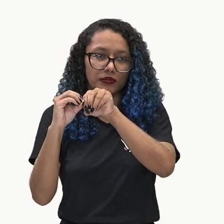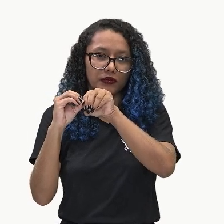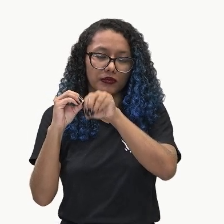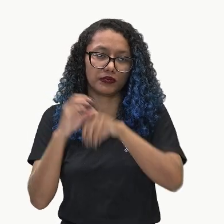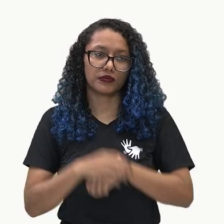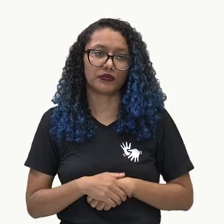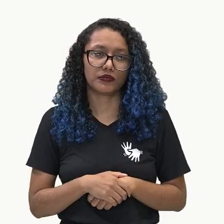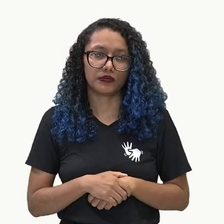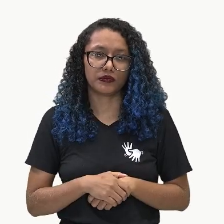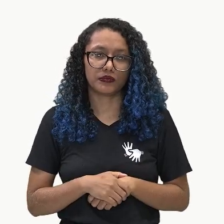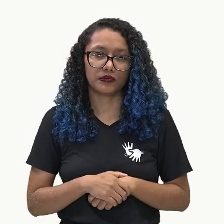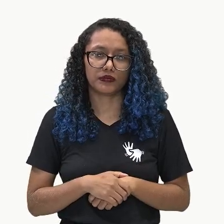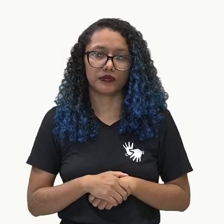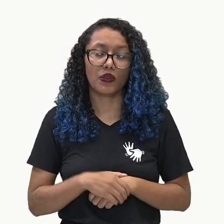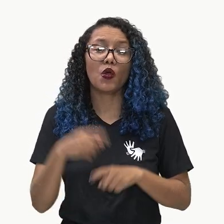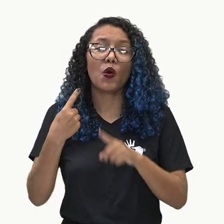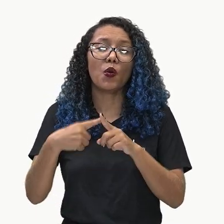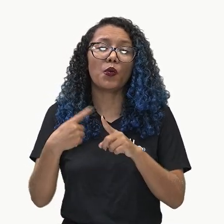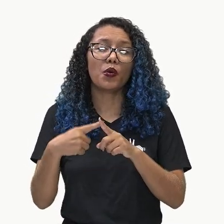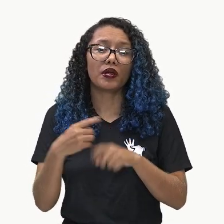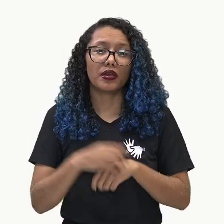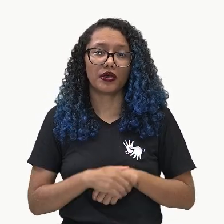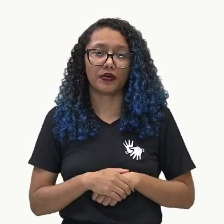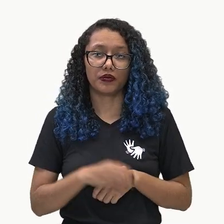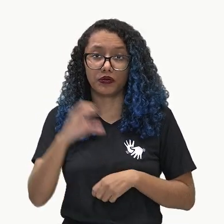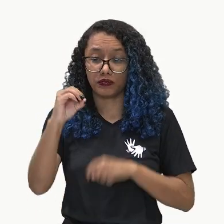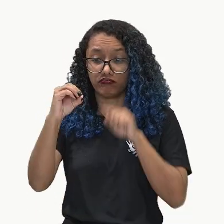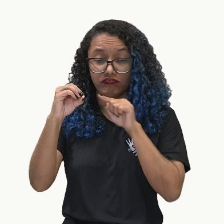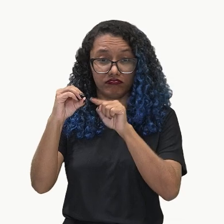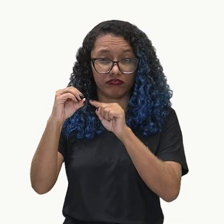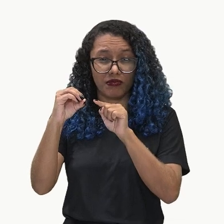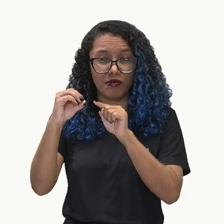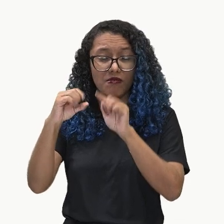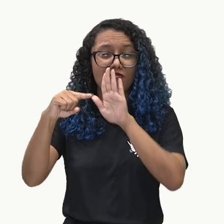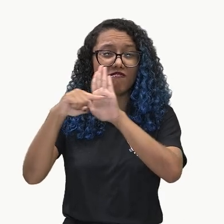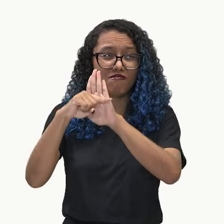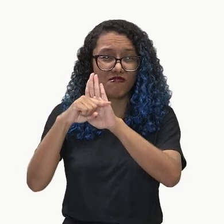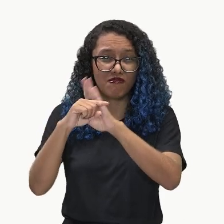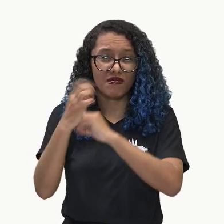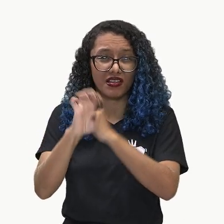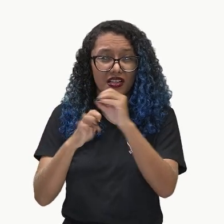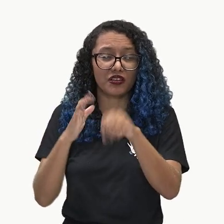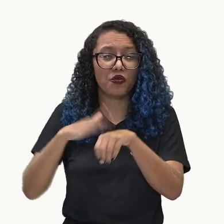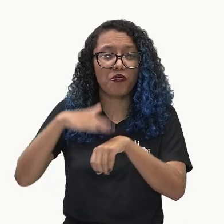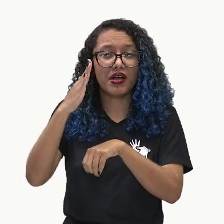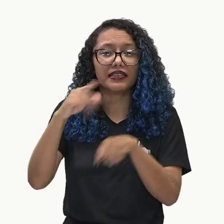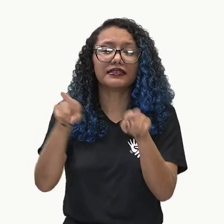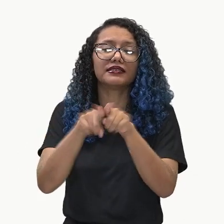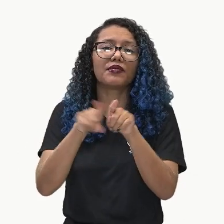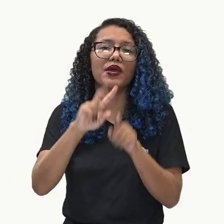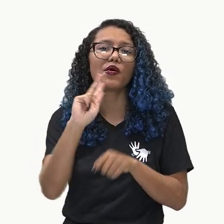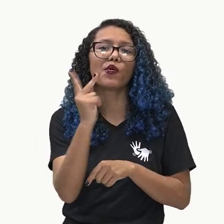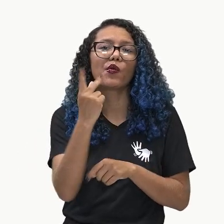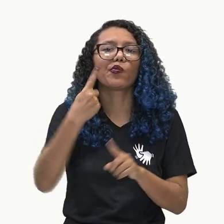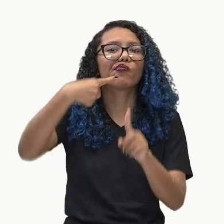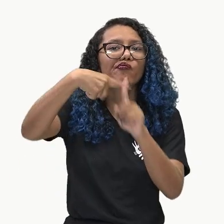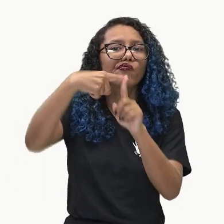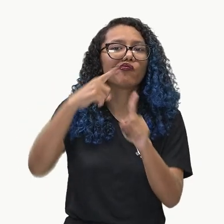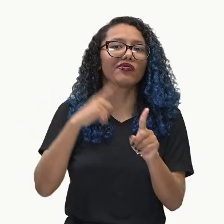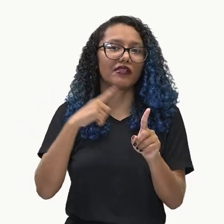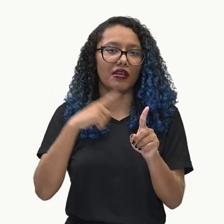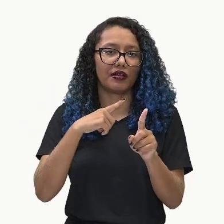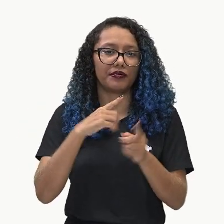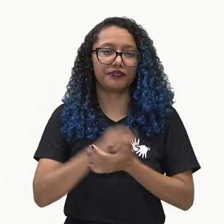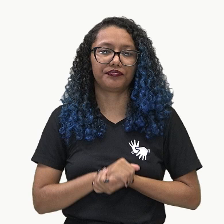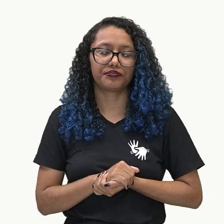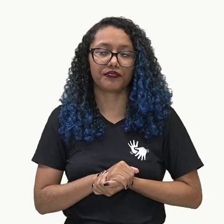hidrogênio mais eletronegativo e o hidrogênio ser positivo. E, em compensação,